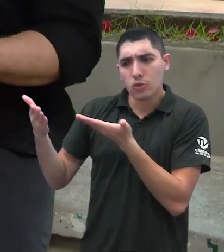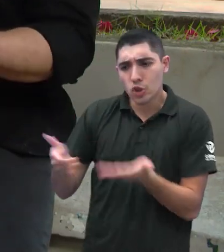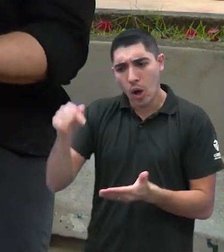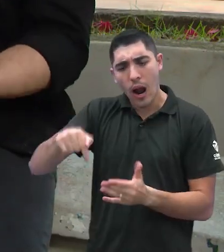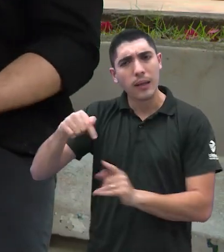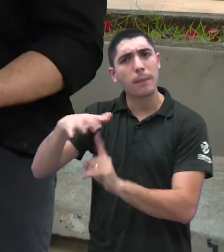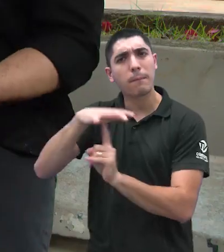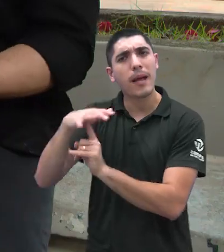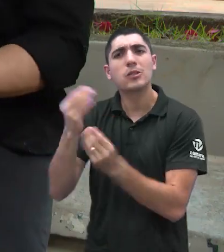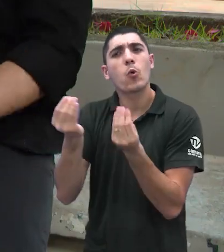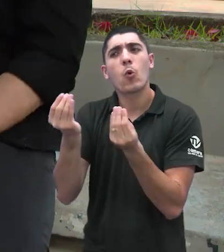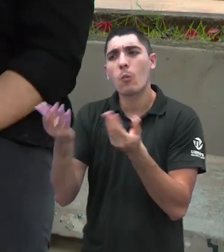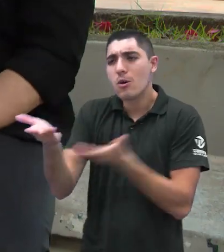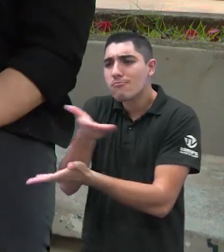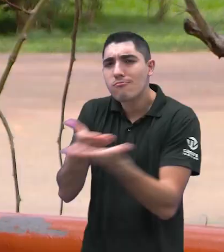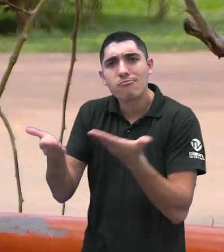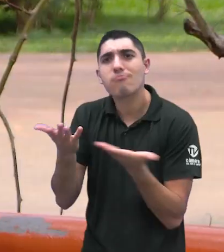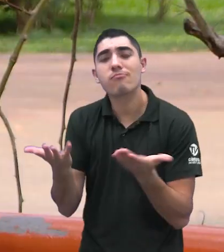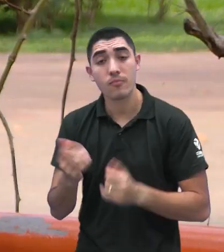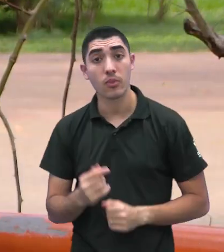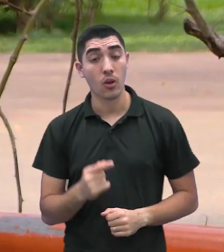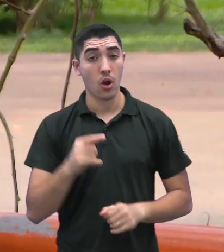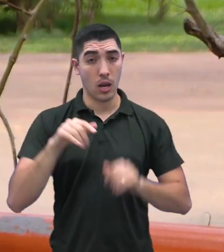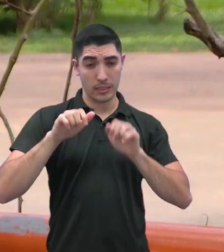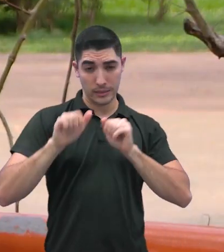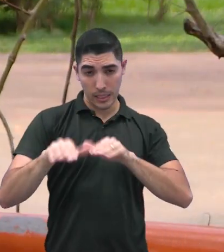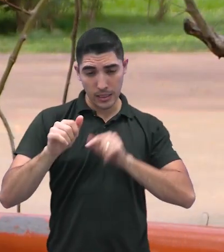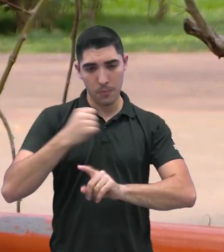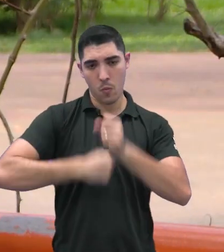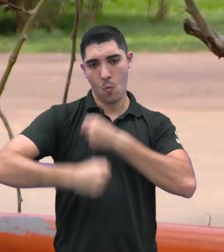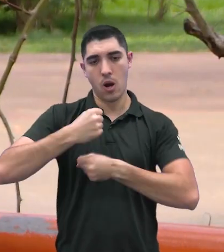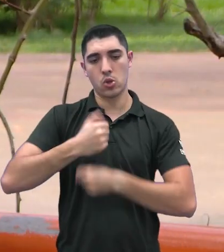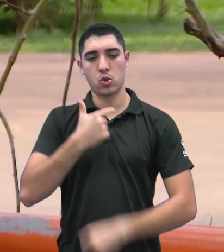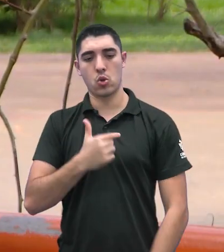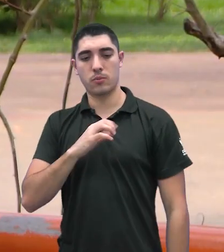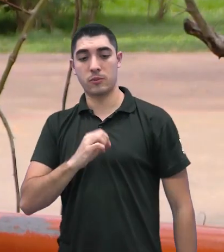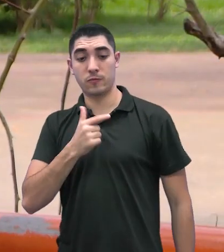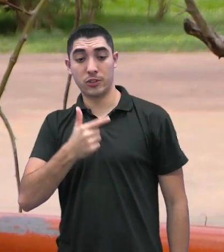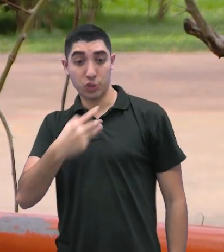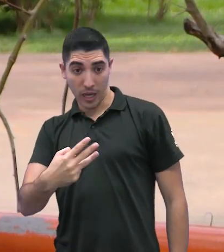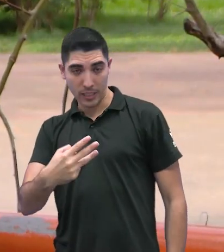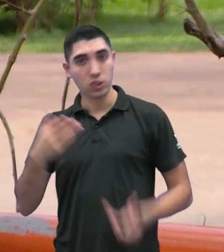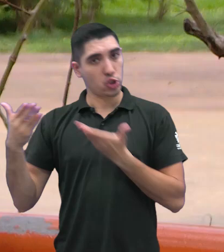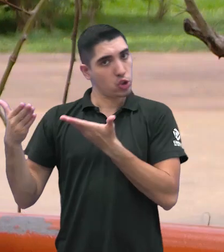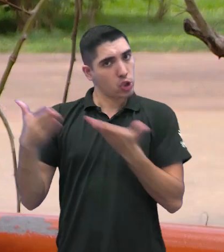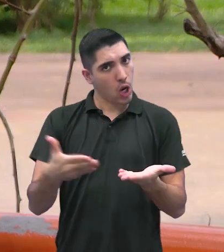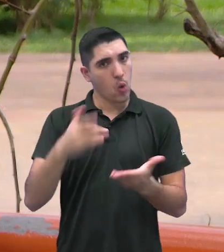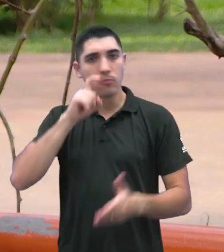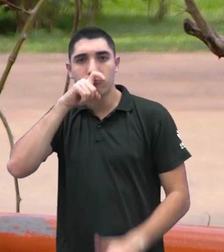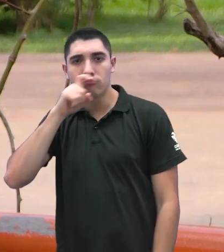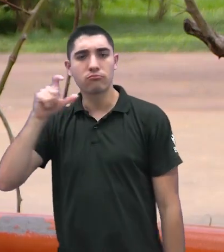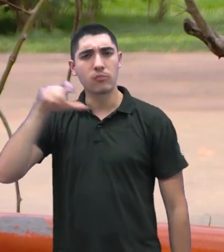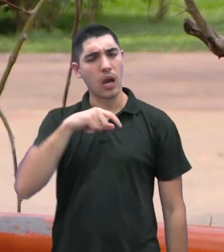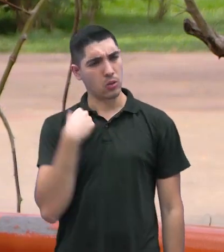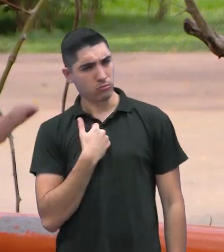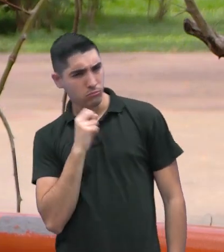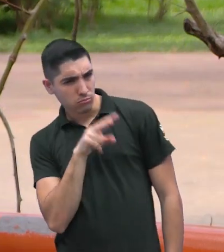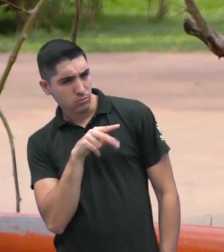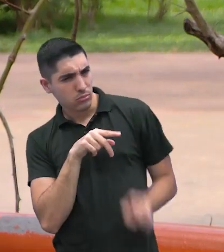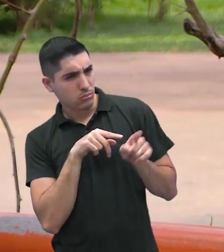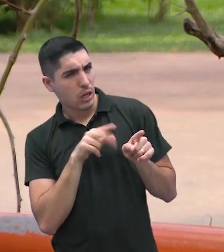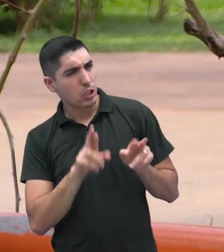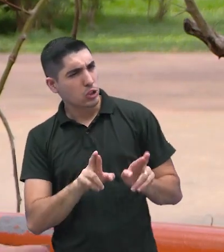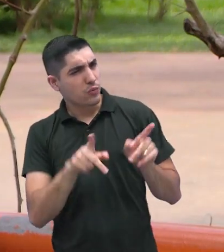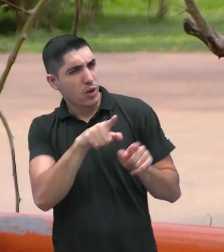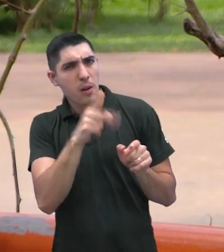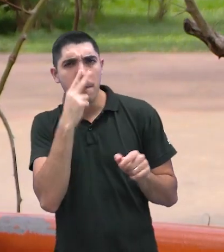Como é que era a relação dela com a galera? Ela chegou aqui em setembro de 2023. E a gente já estranhou, porque ela era mais gordinha que